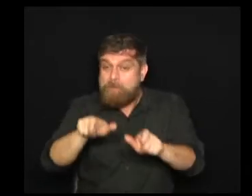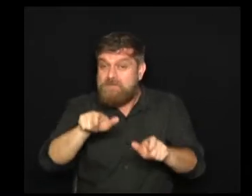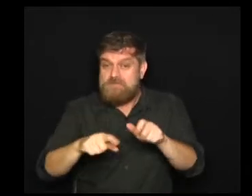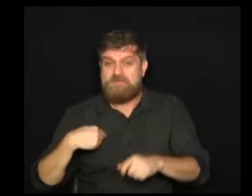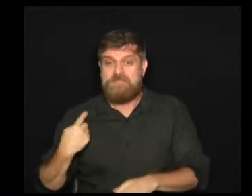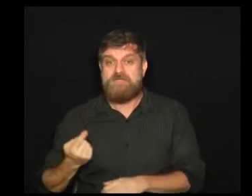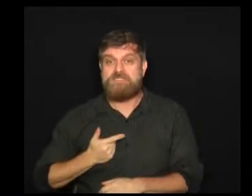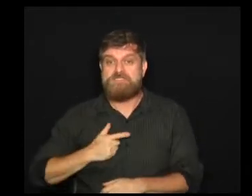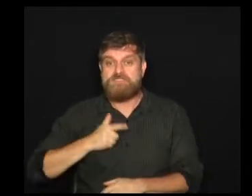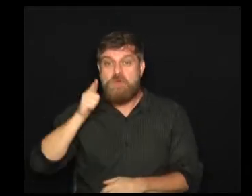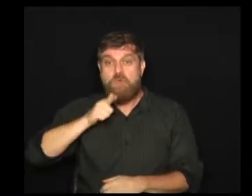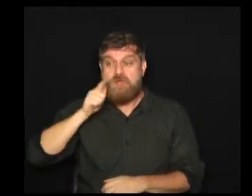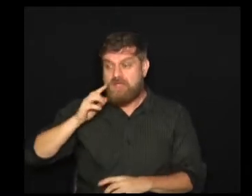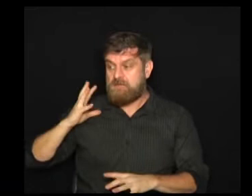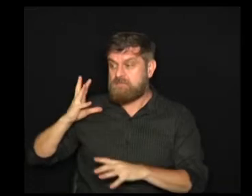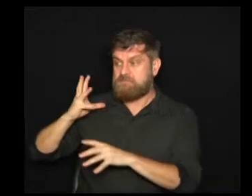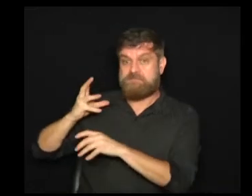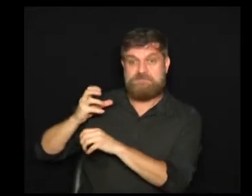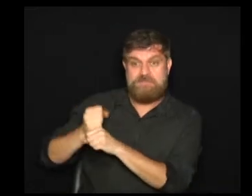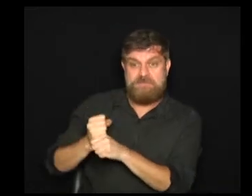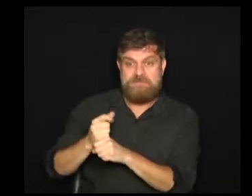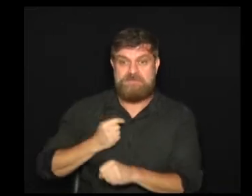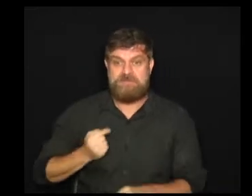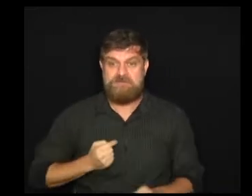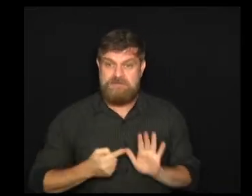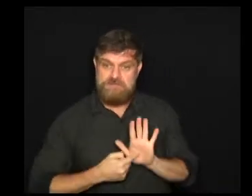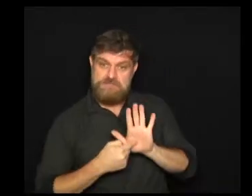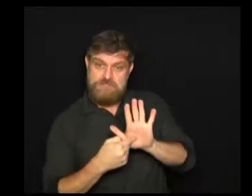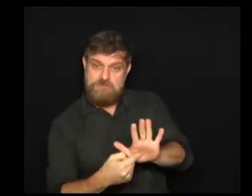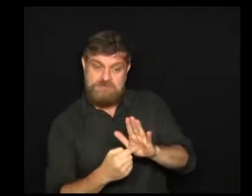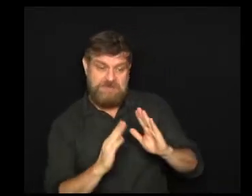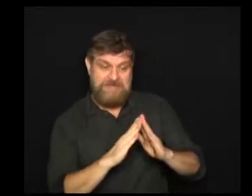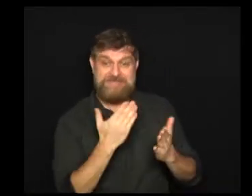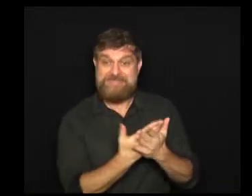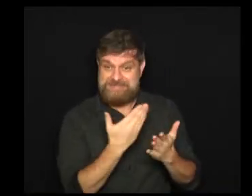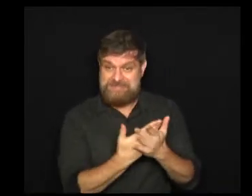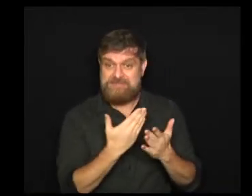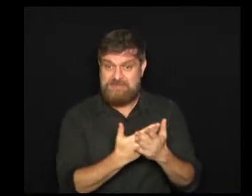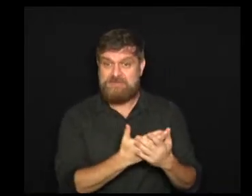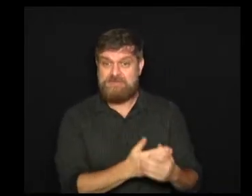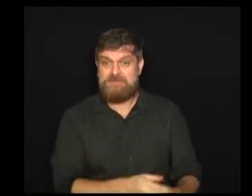gente conseguiu contar das apresentações que nós fizemos nas escolas municipais,